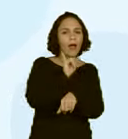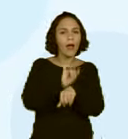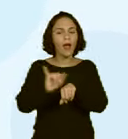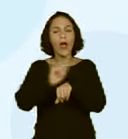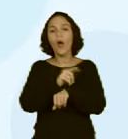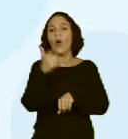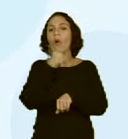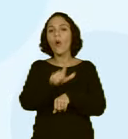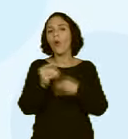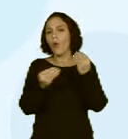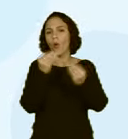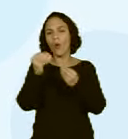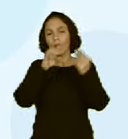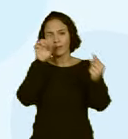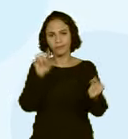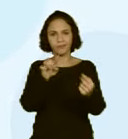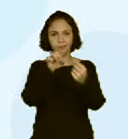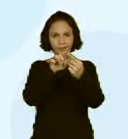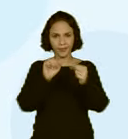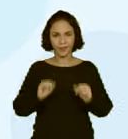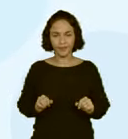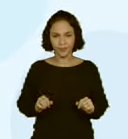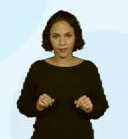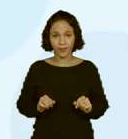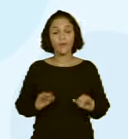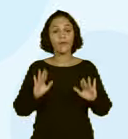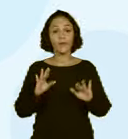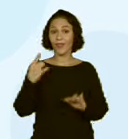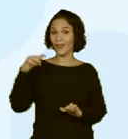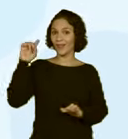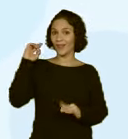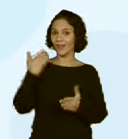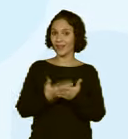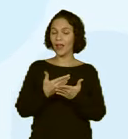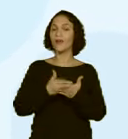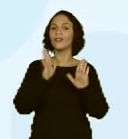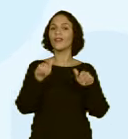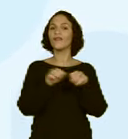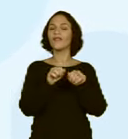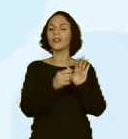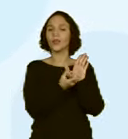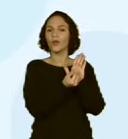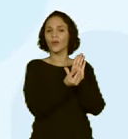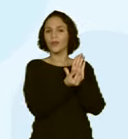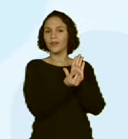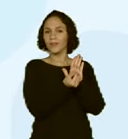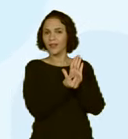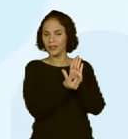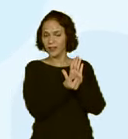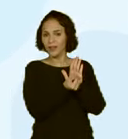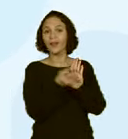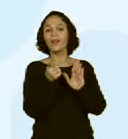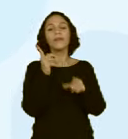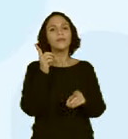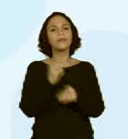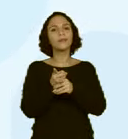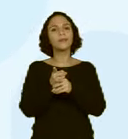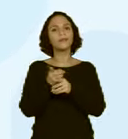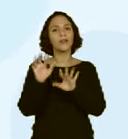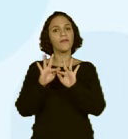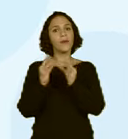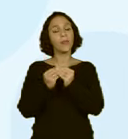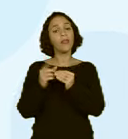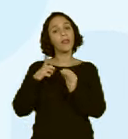para alcançar esses objetivos. Então, na aula passada nós fizemos um orçamento e descobrimos que a família estava com